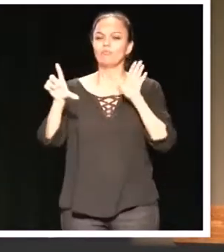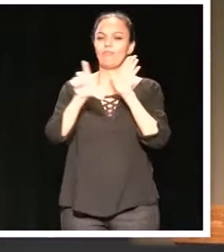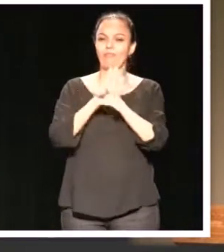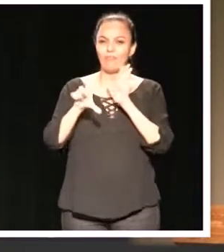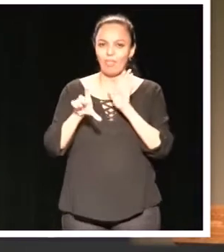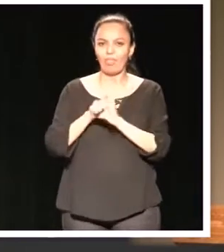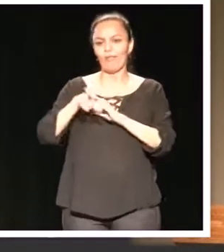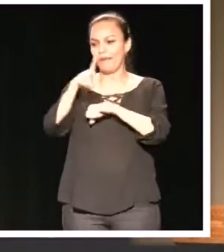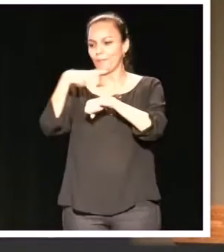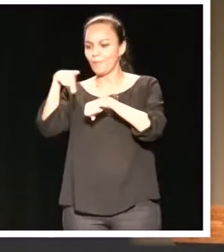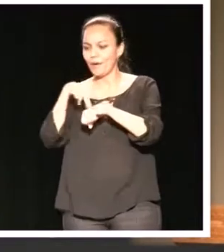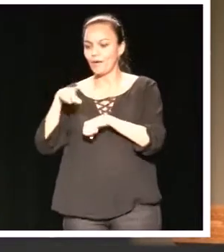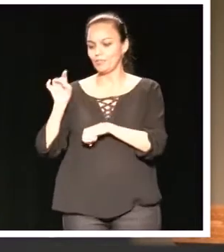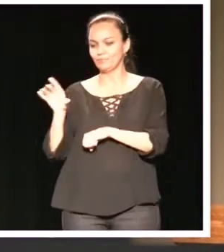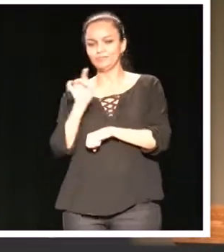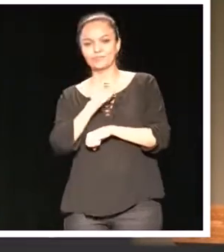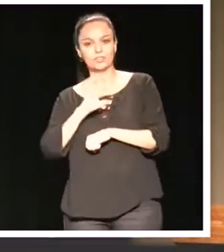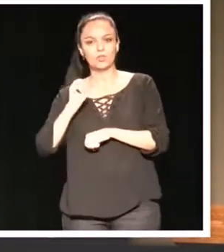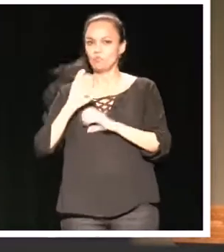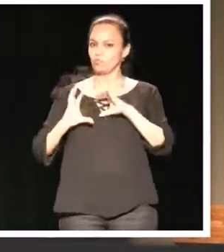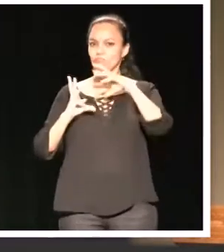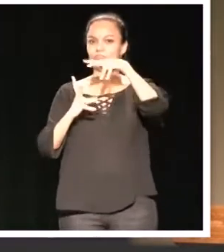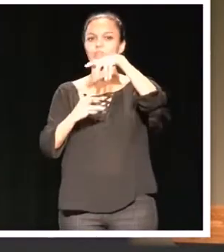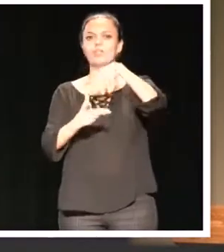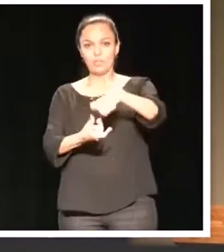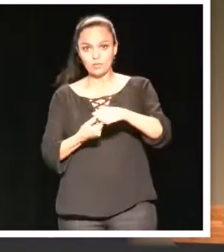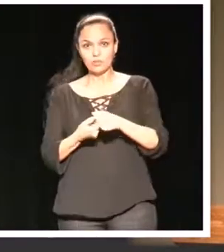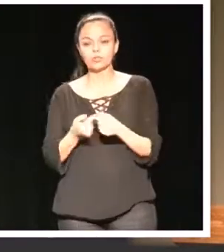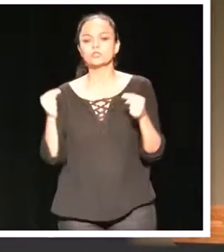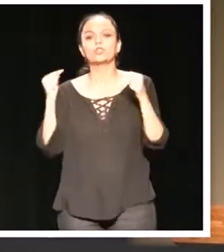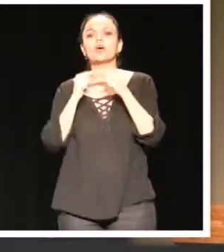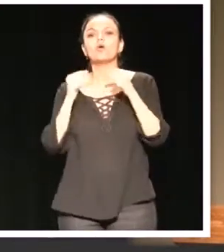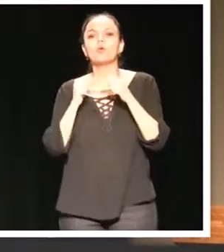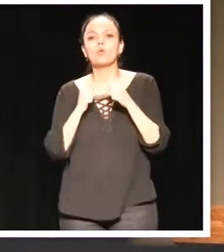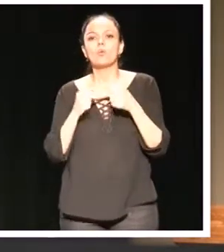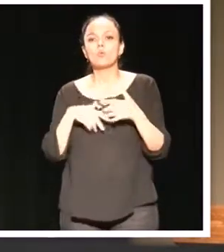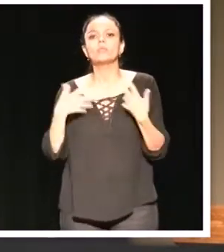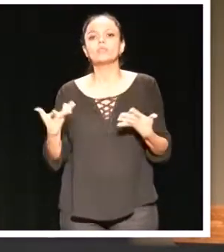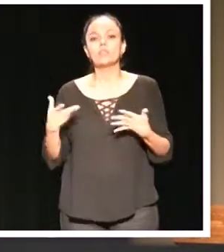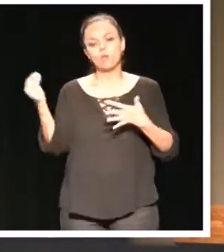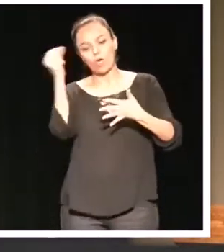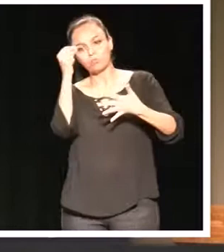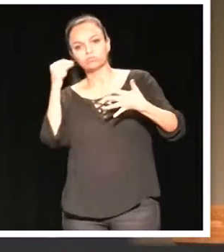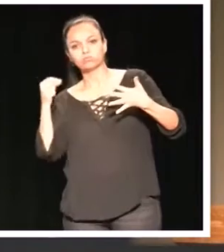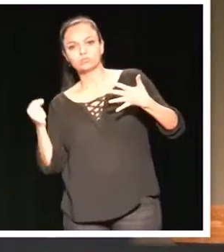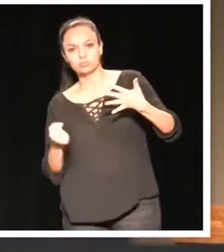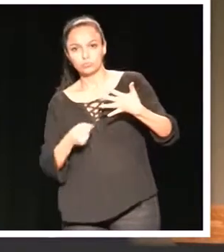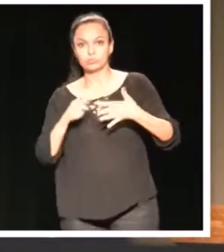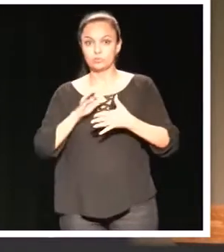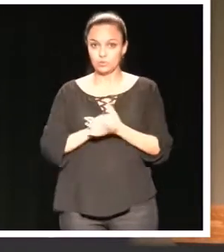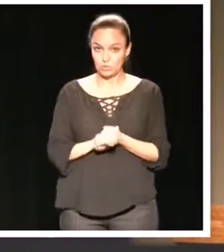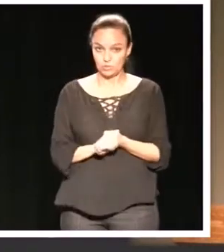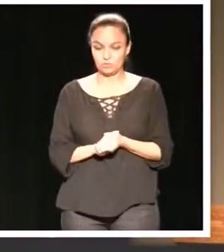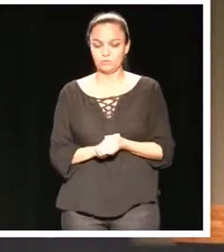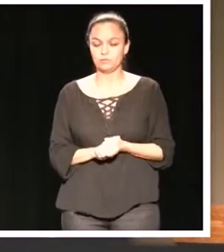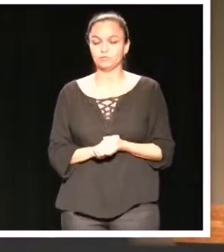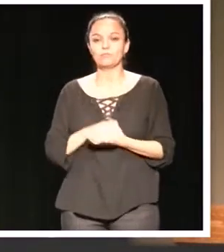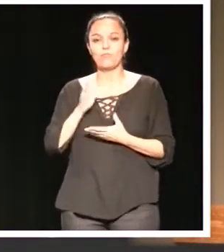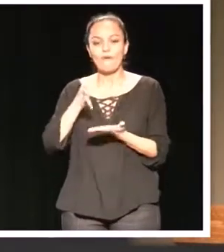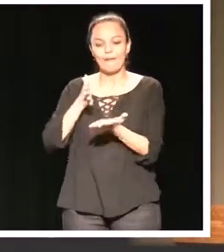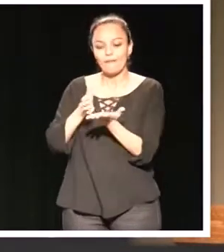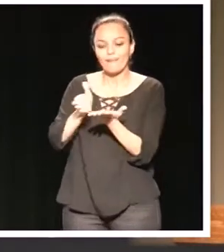ser enquadrada em algum desses formatos, que são tendências, geralmente